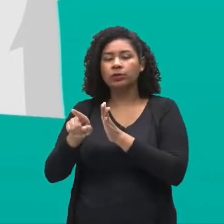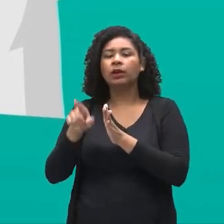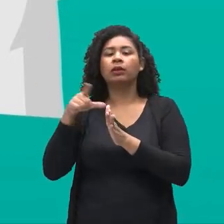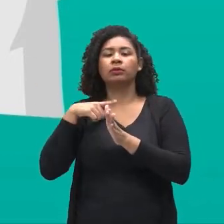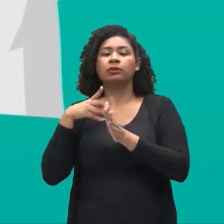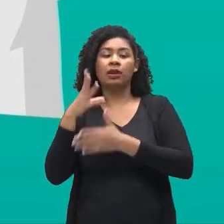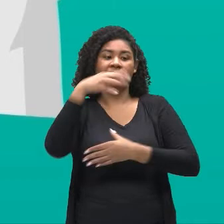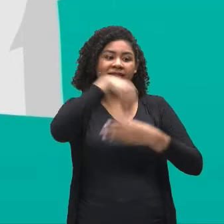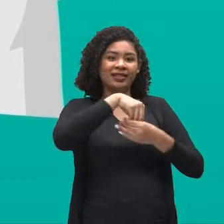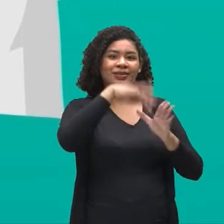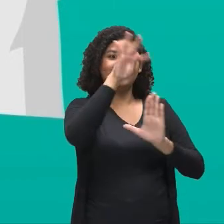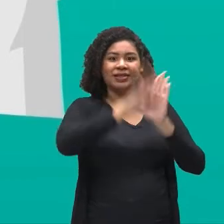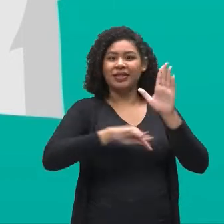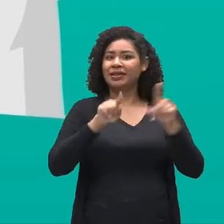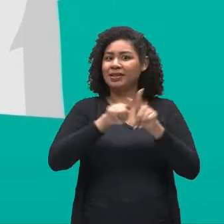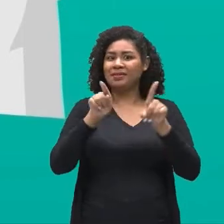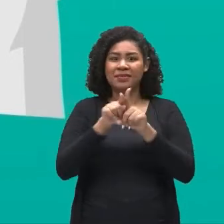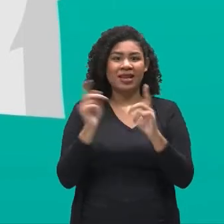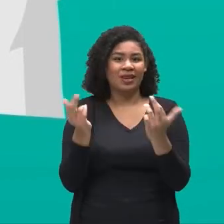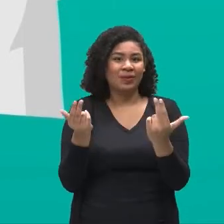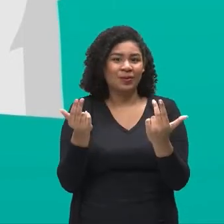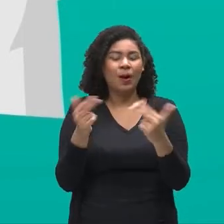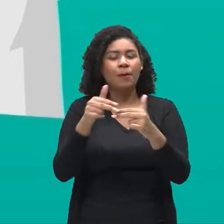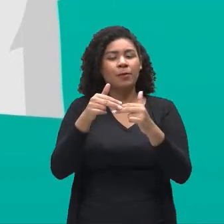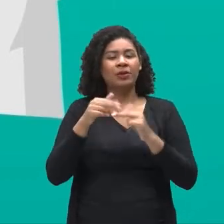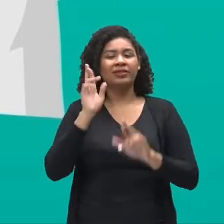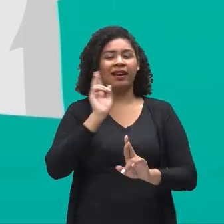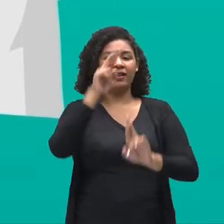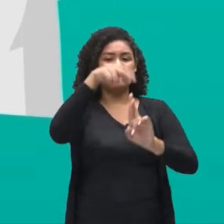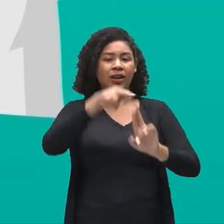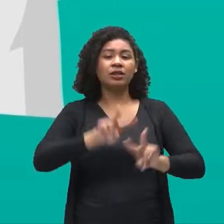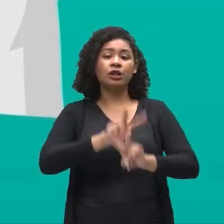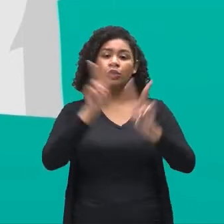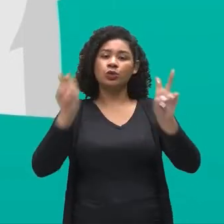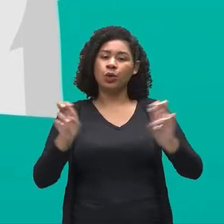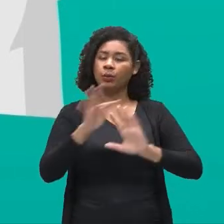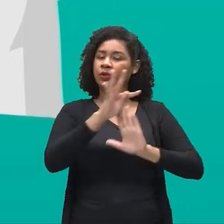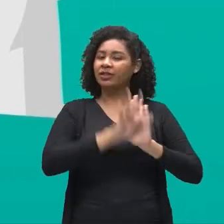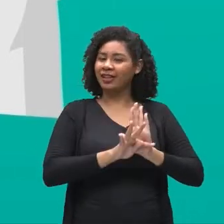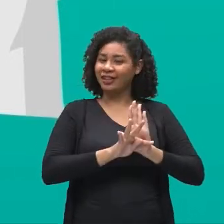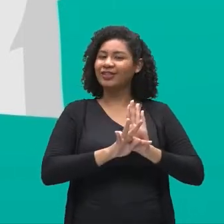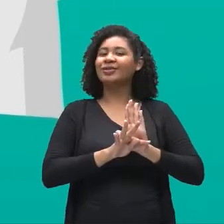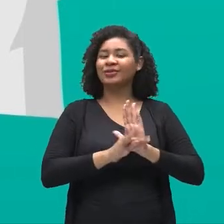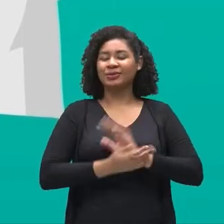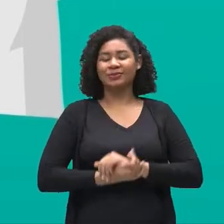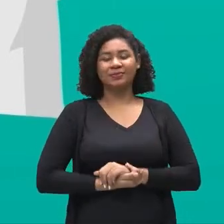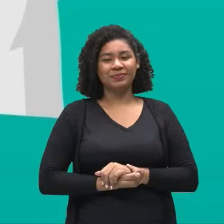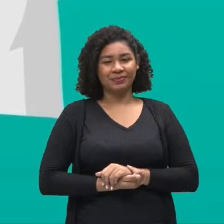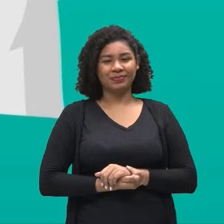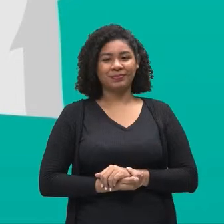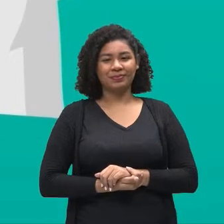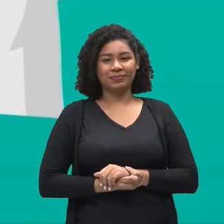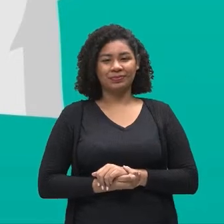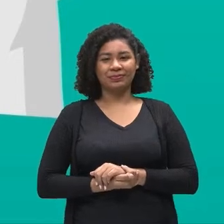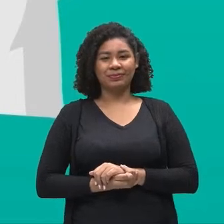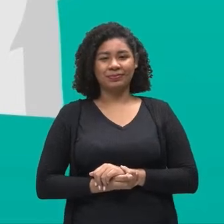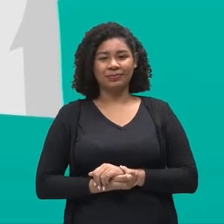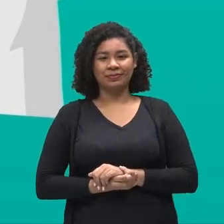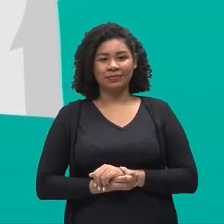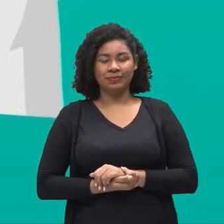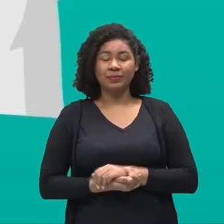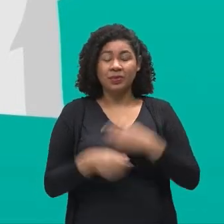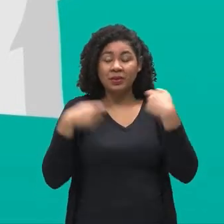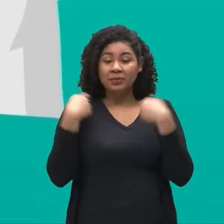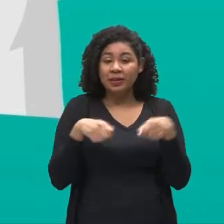o assunto do texto, né? Elas mostram o que o texto está falando. Então, a gente tem que